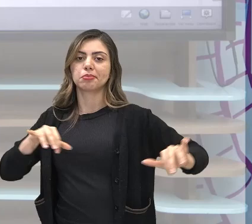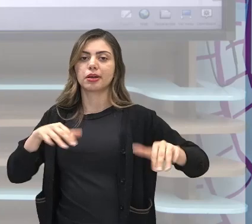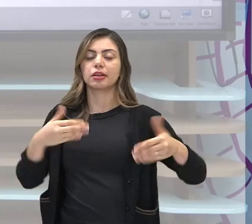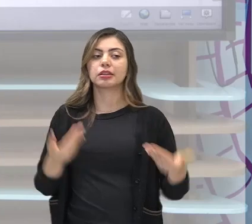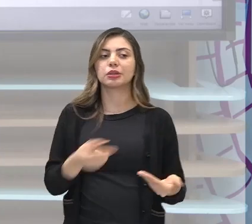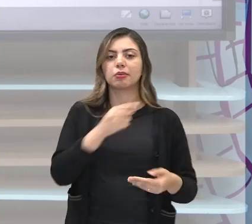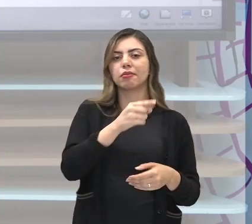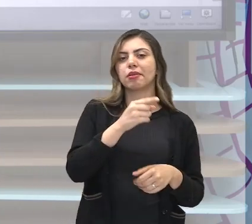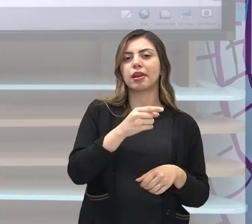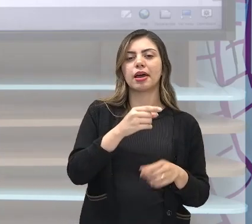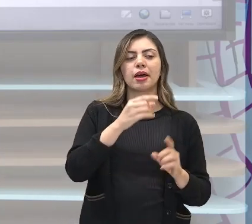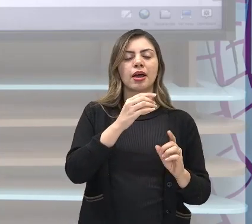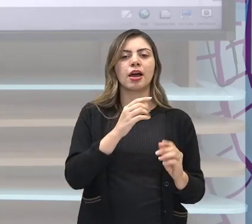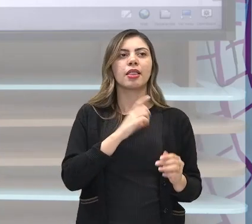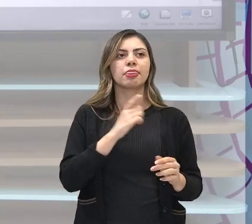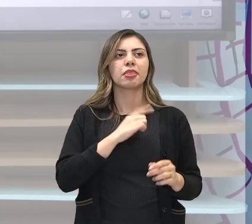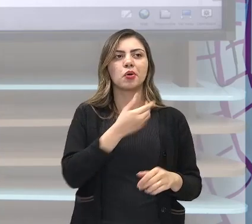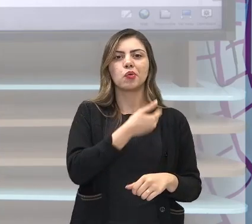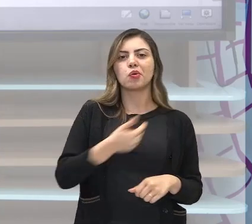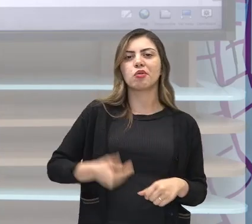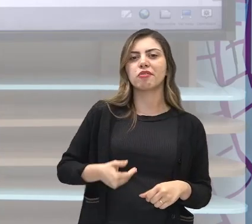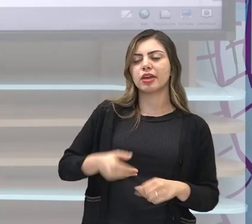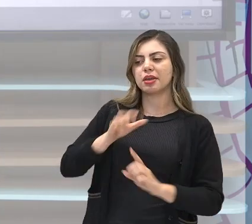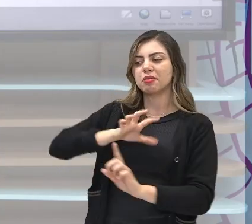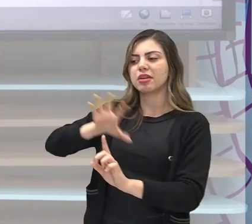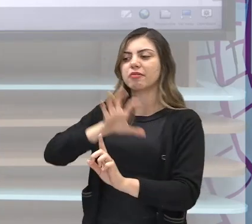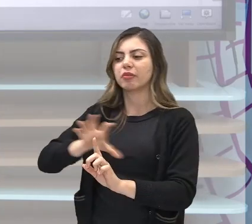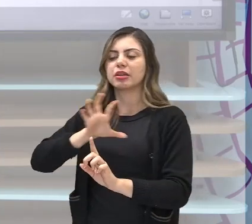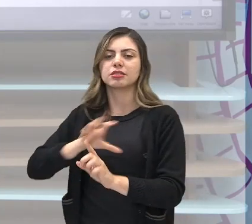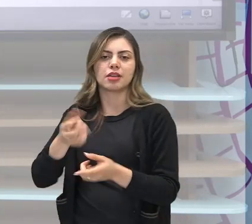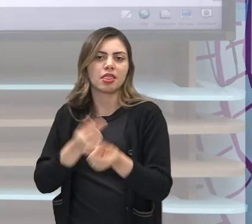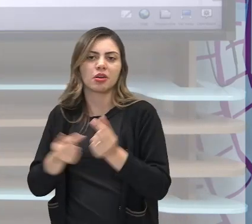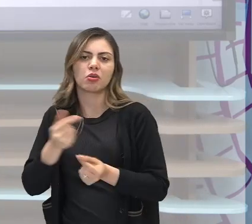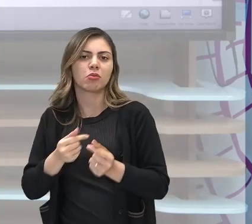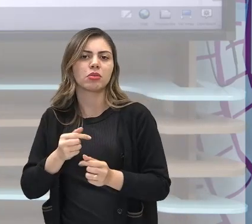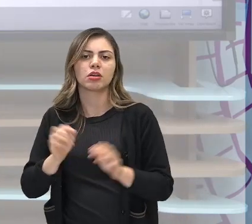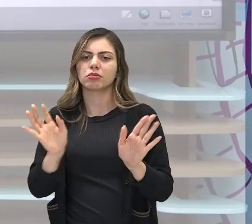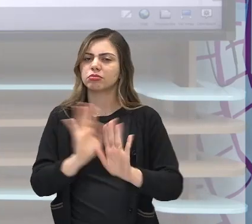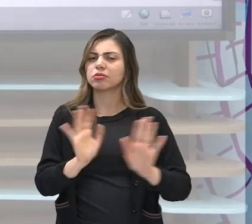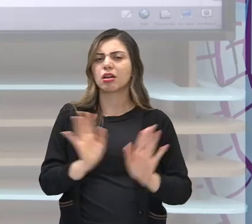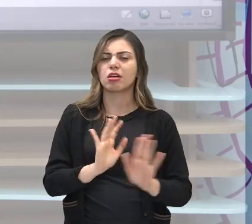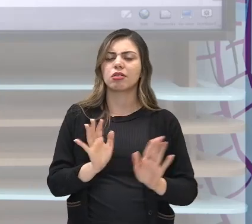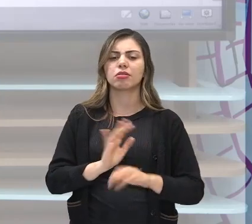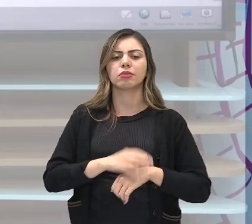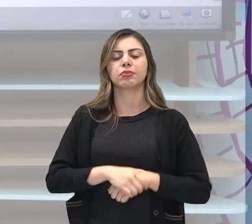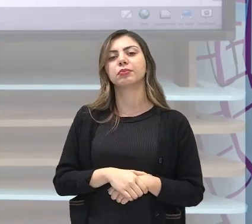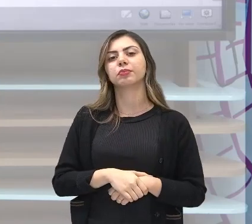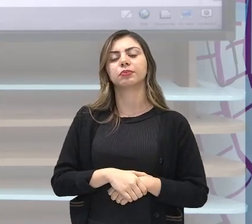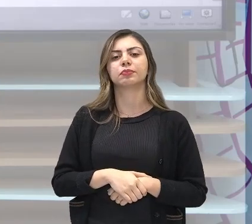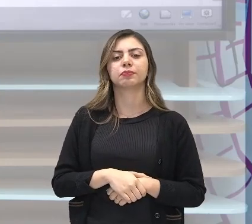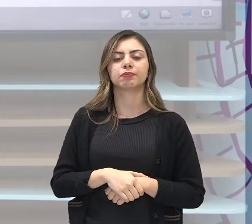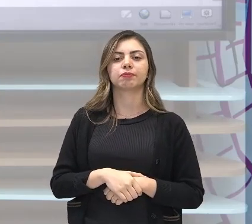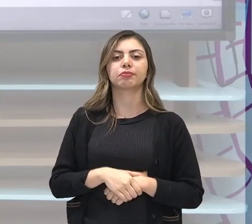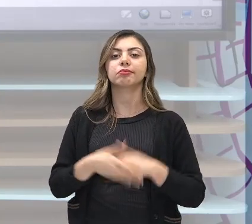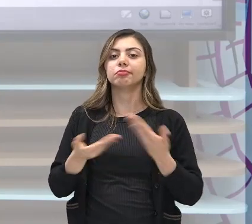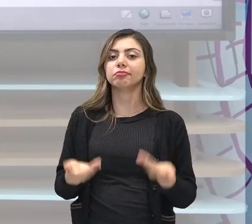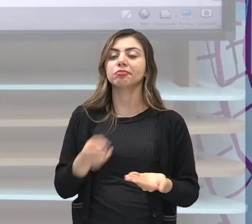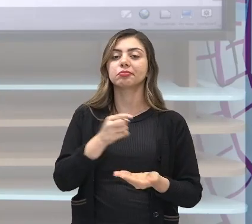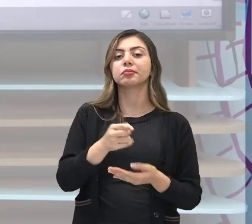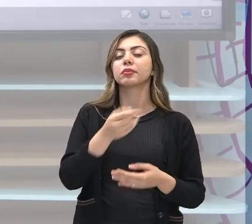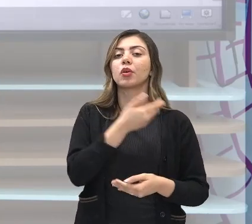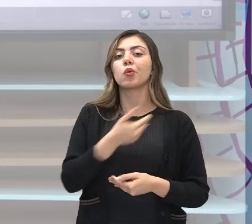ele não deve intervir na economia, não de maneira ferrenha como está acontecendo. O